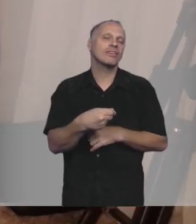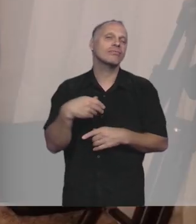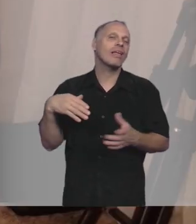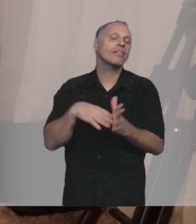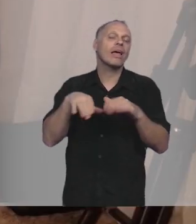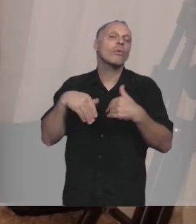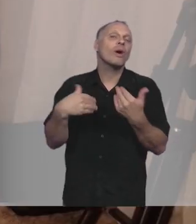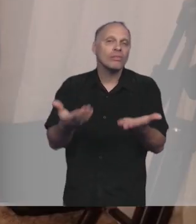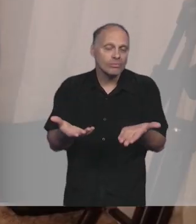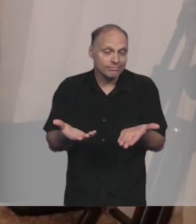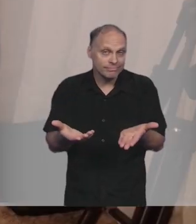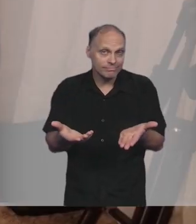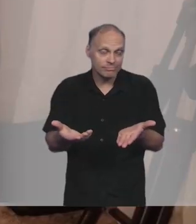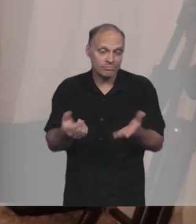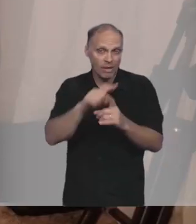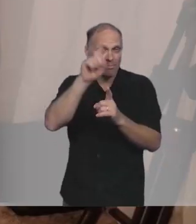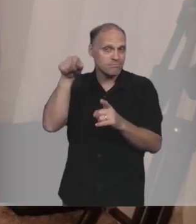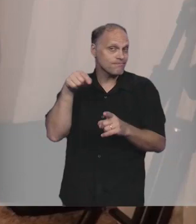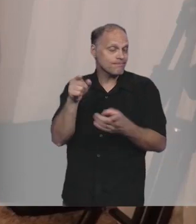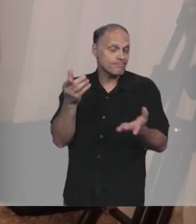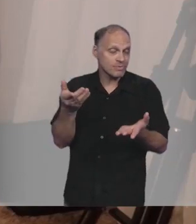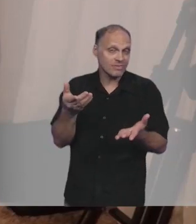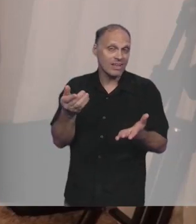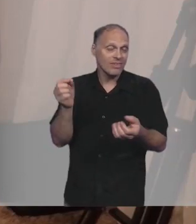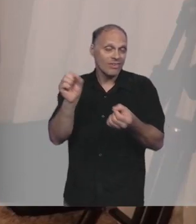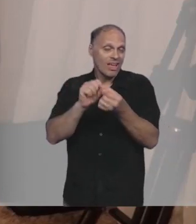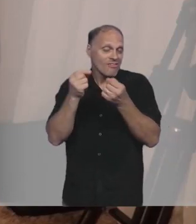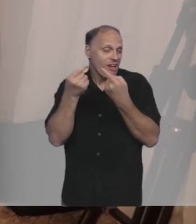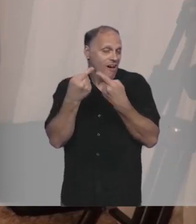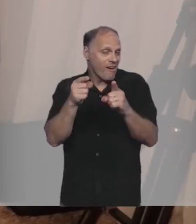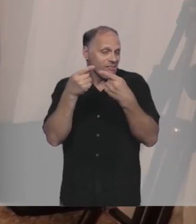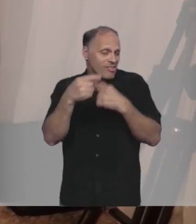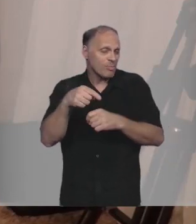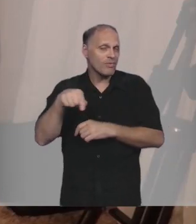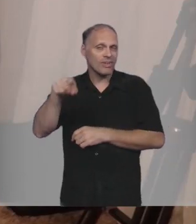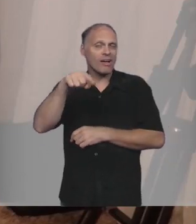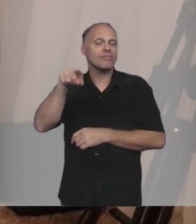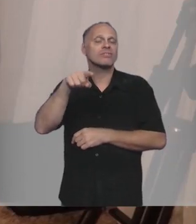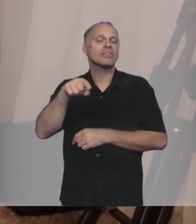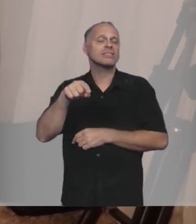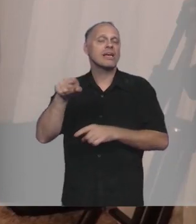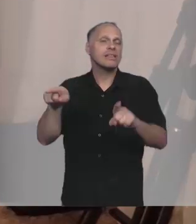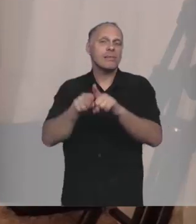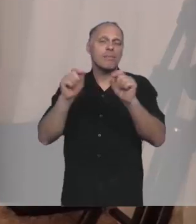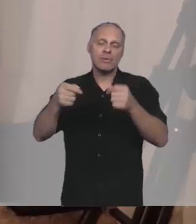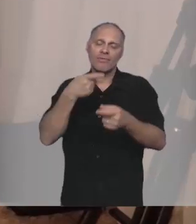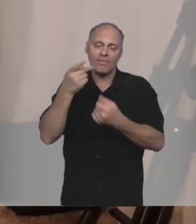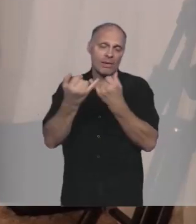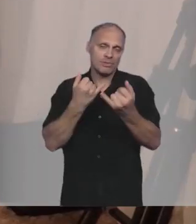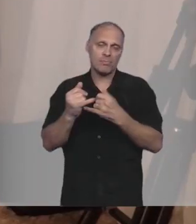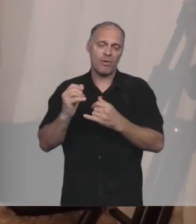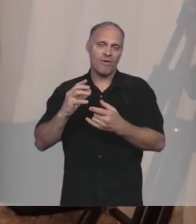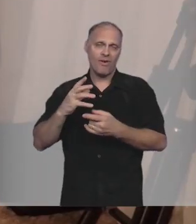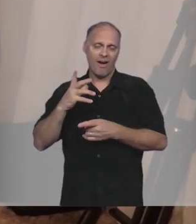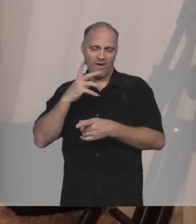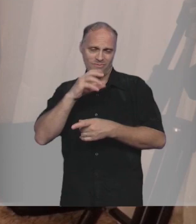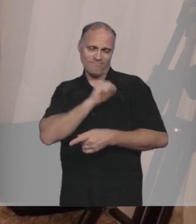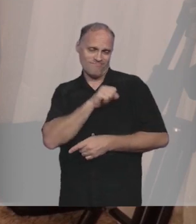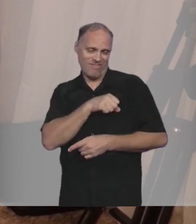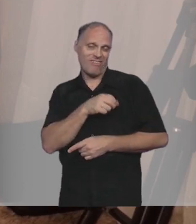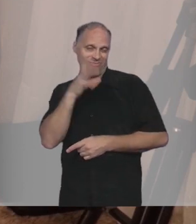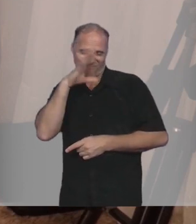questionamento. Poderia ser também, a gente não está dizendo que o opressor tem que vencer, tá vendo? Aqui o opressor venceu, mas nós não somos um grupo